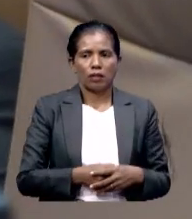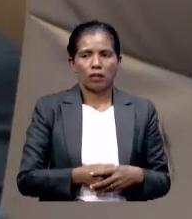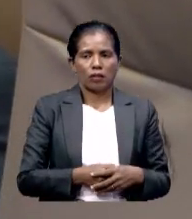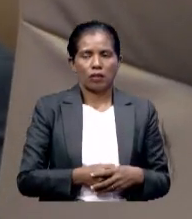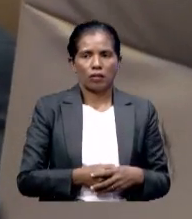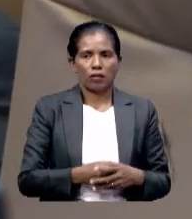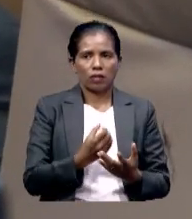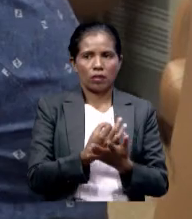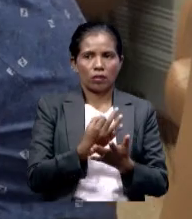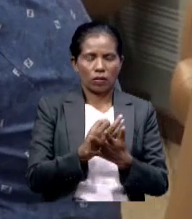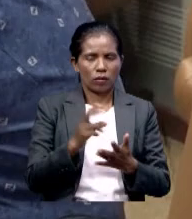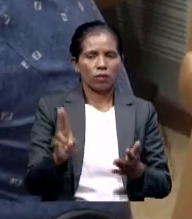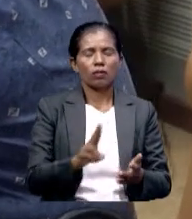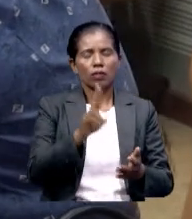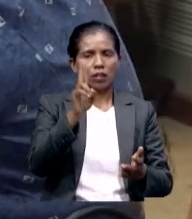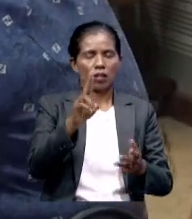nem universal que lá é,